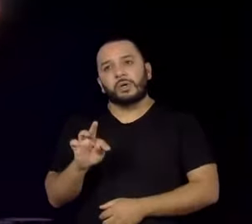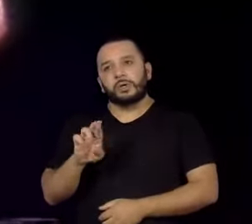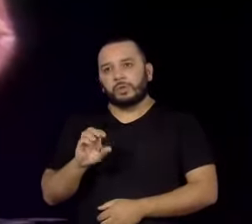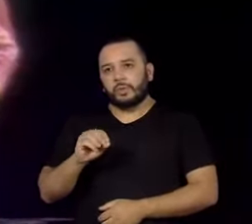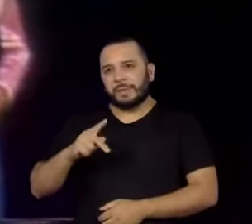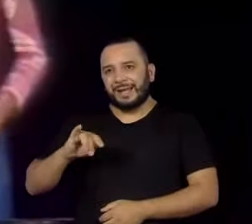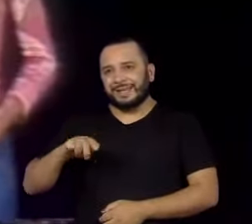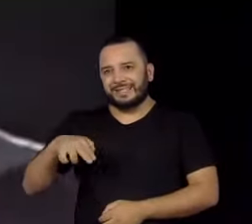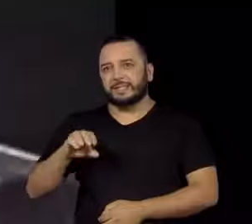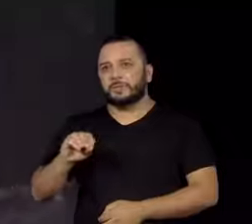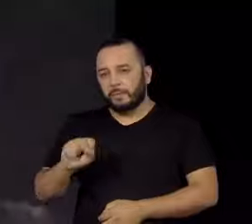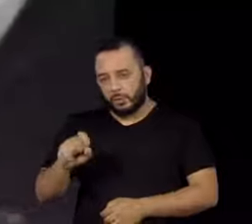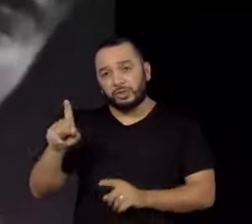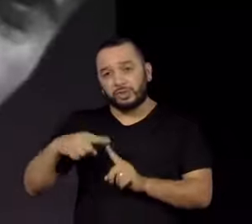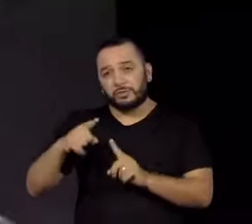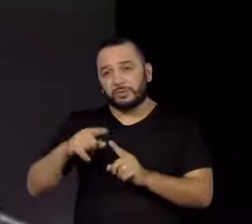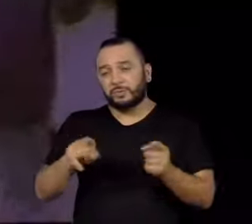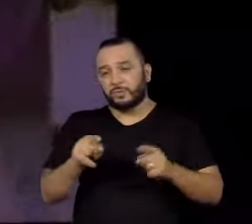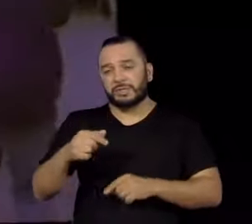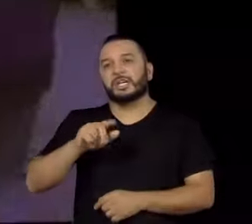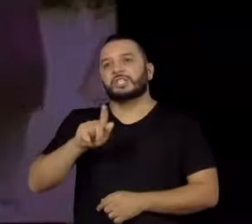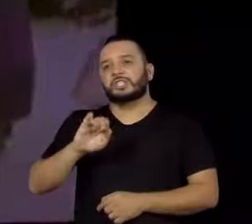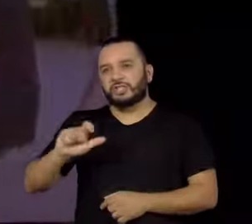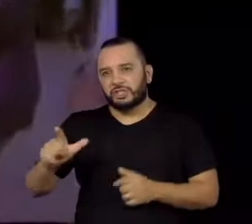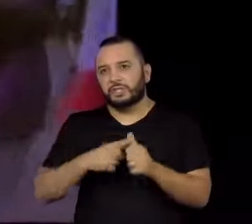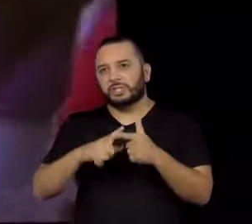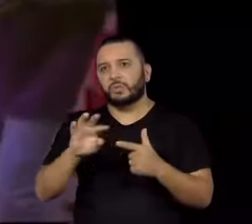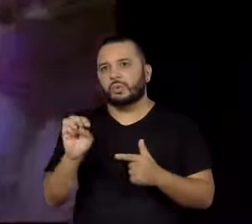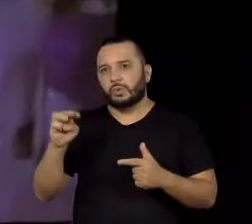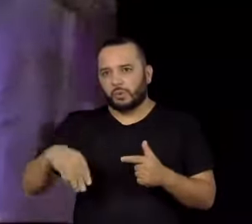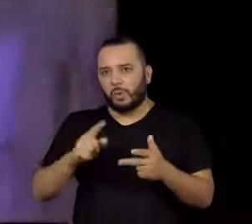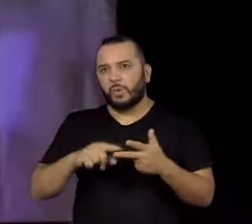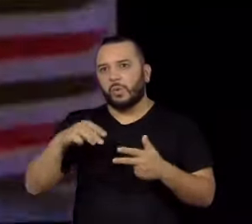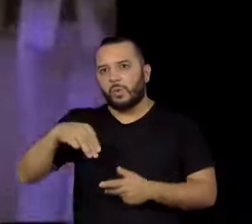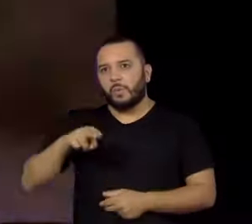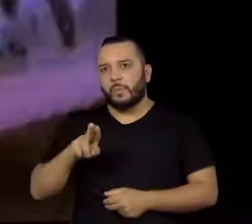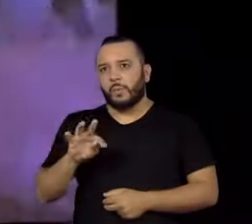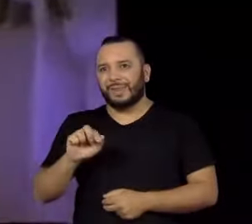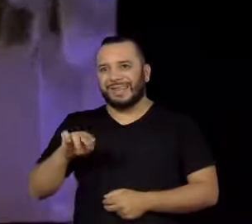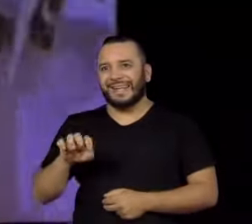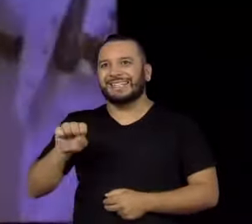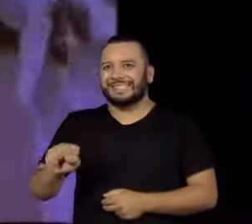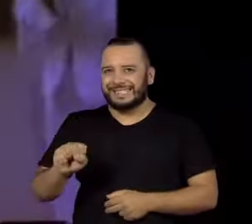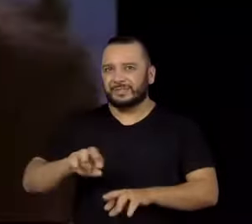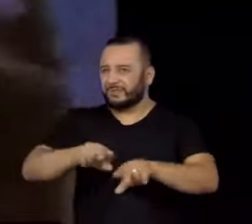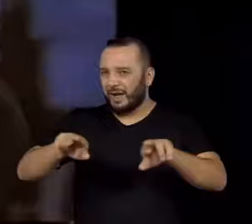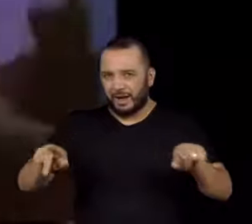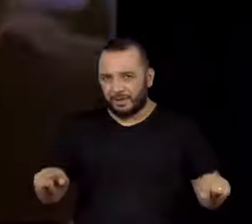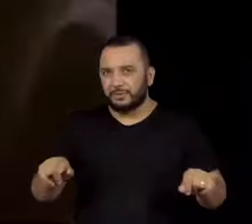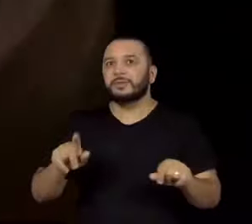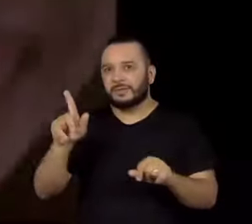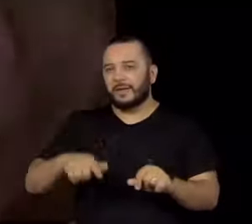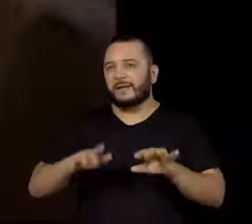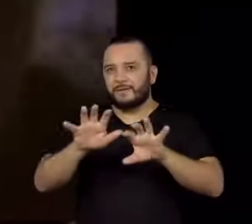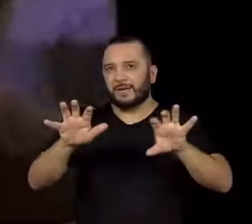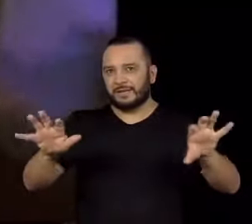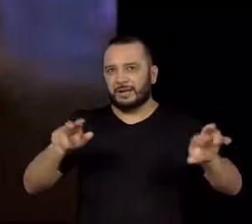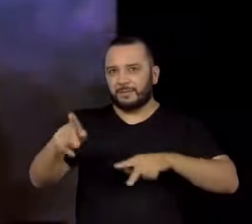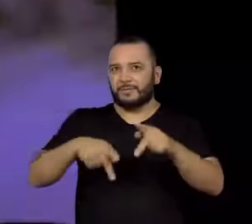artistas como Gil, Caetano, Tom Zé e os Mutantes davam o tom. Eu quis cantar minha